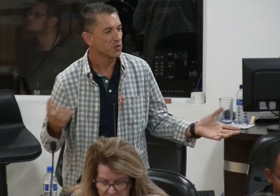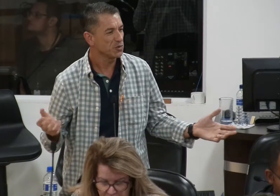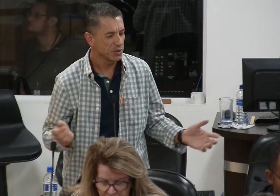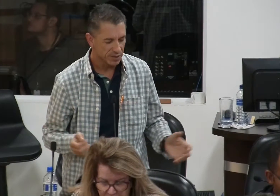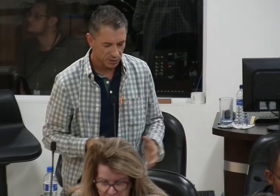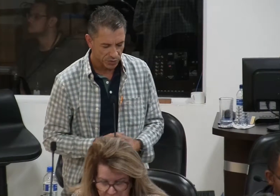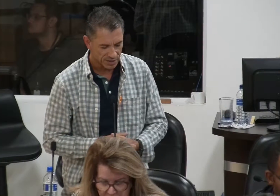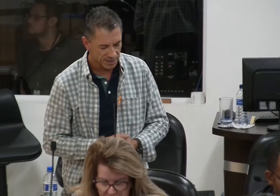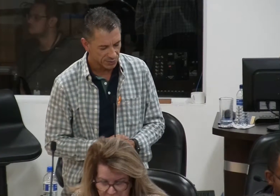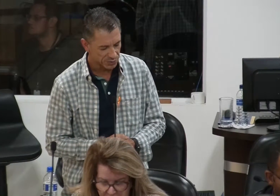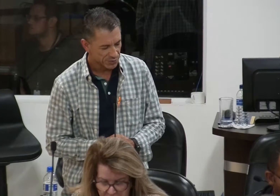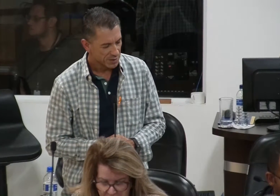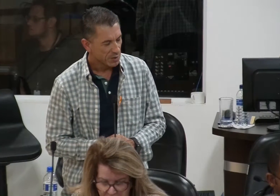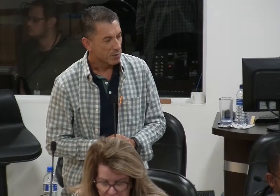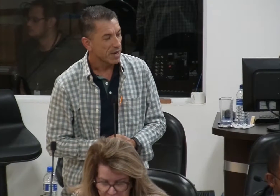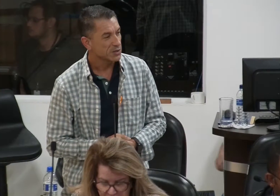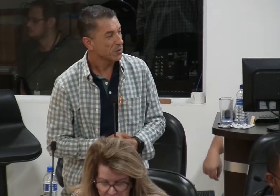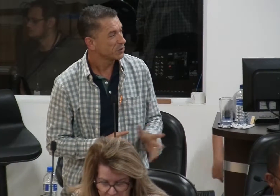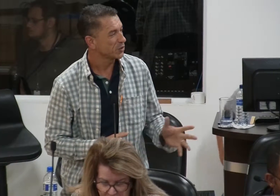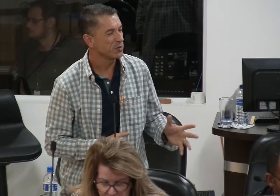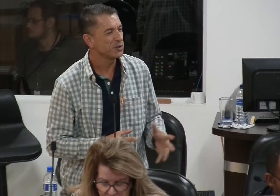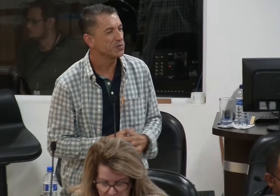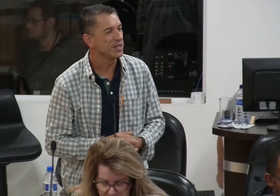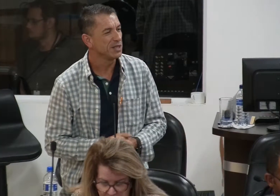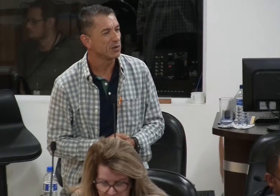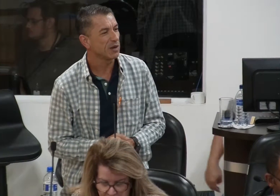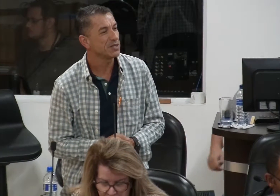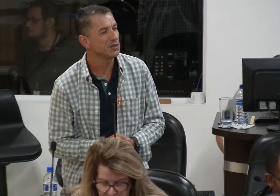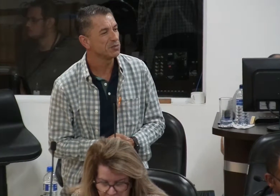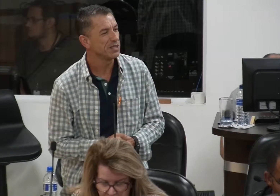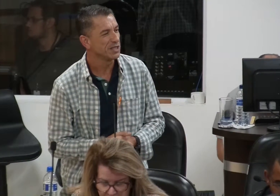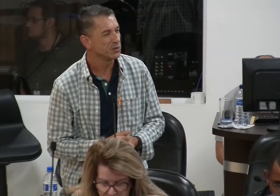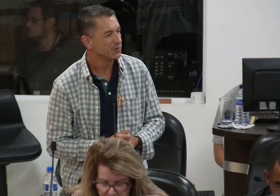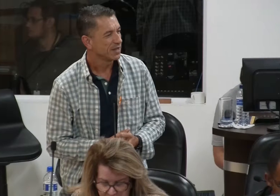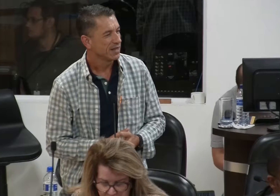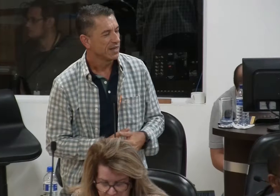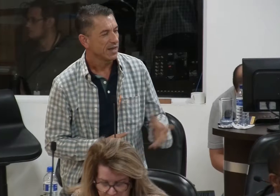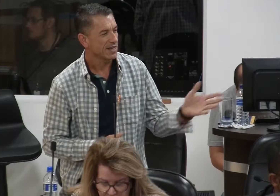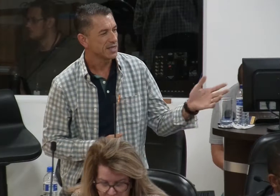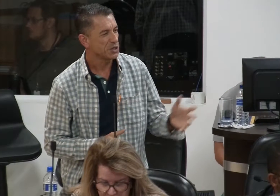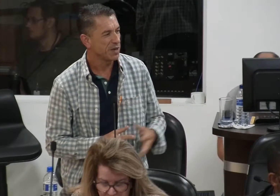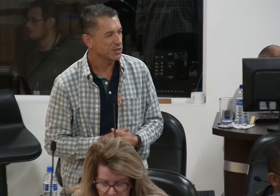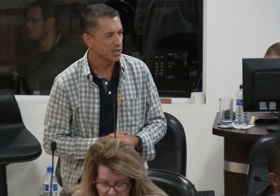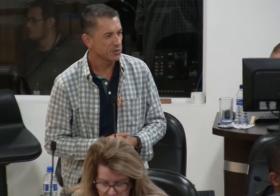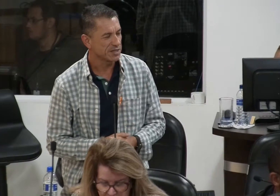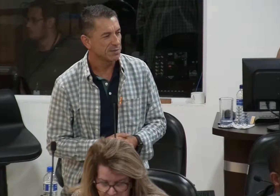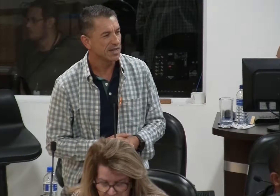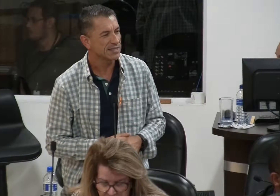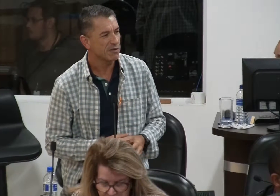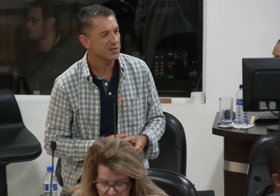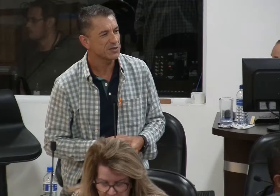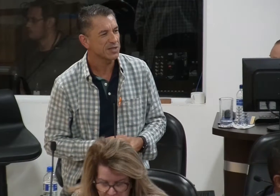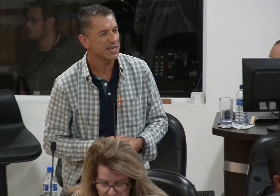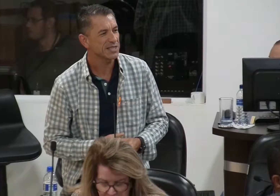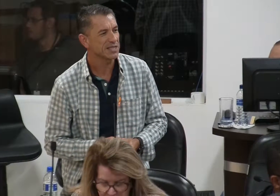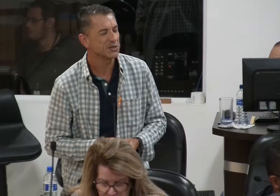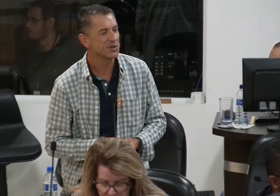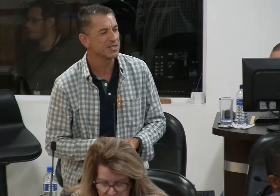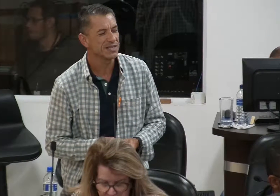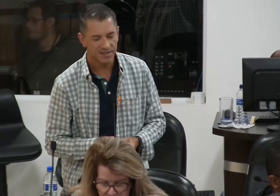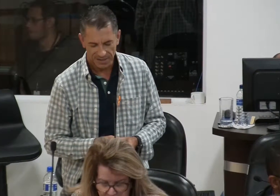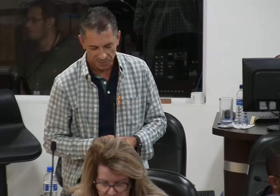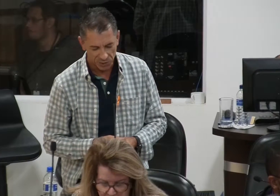já estou com 52 anos, mas quando estou no meio dos meninos lá, me sinto um menino. Recentemente, aí, há 2 semanas, eles estavam fazendo os testes